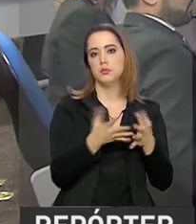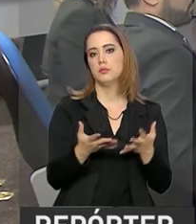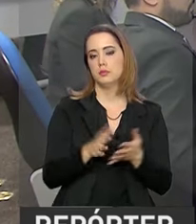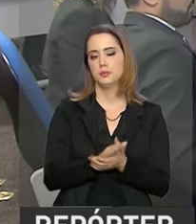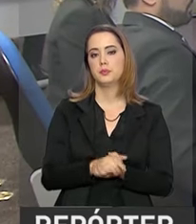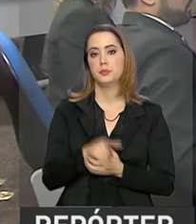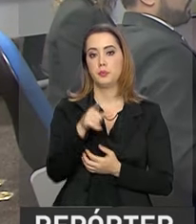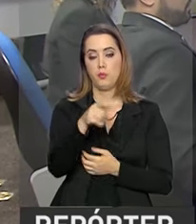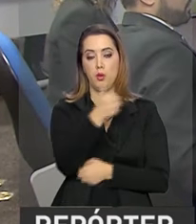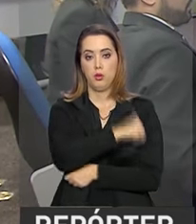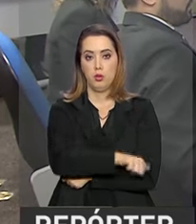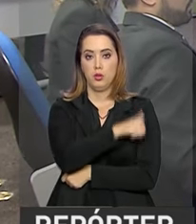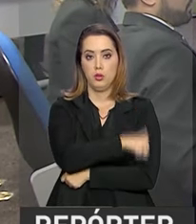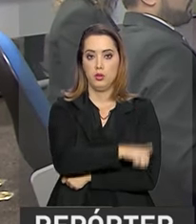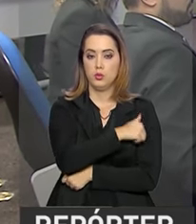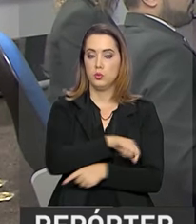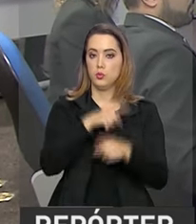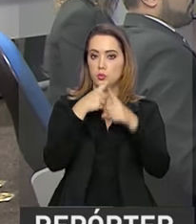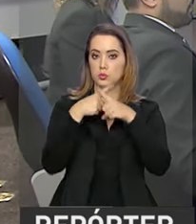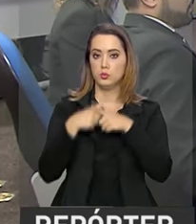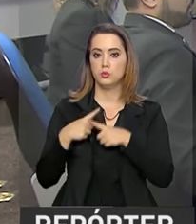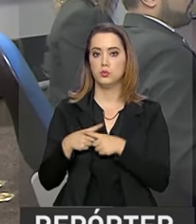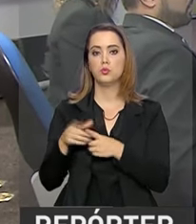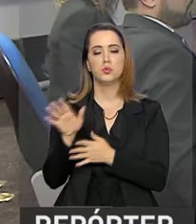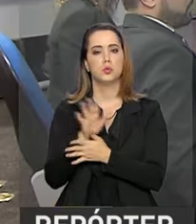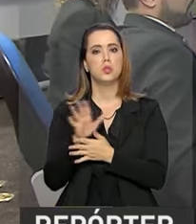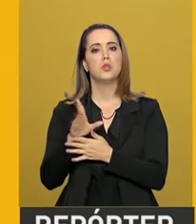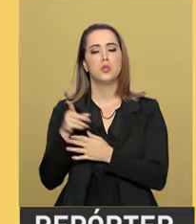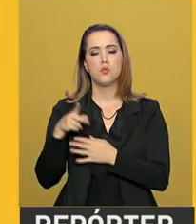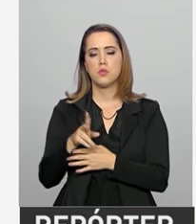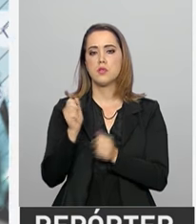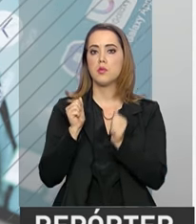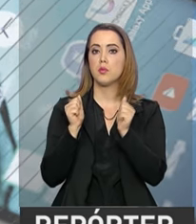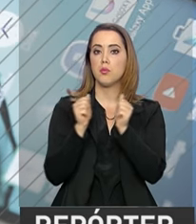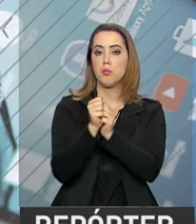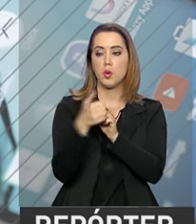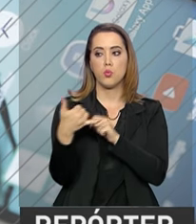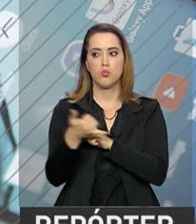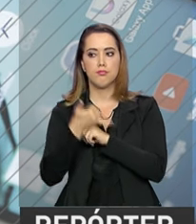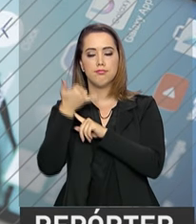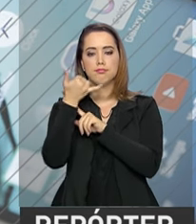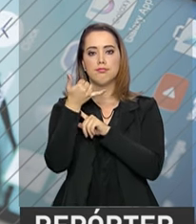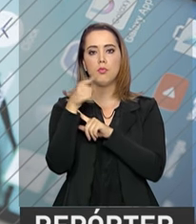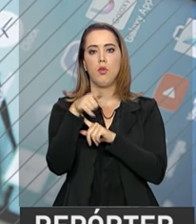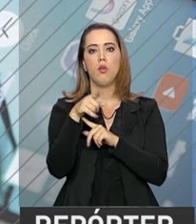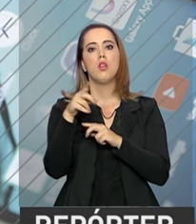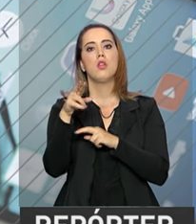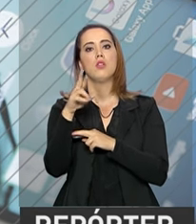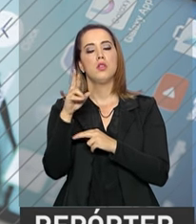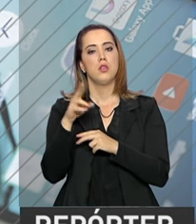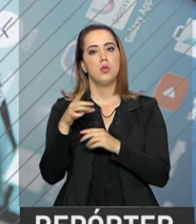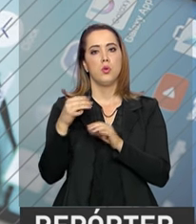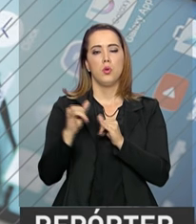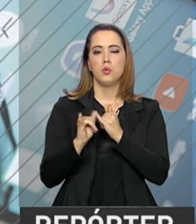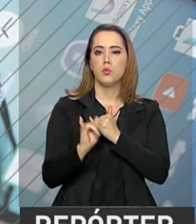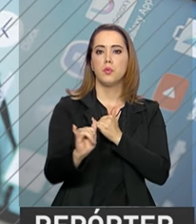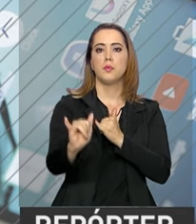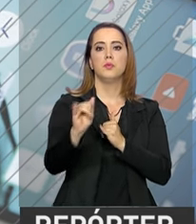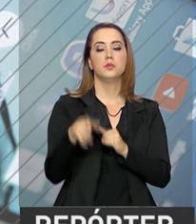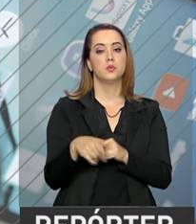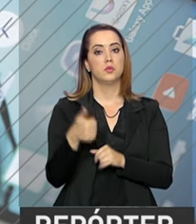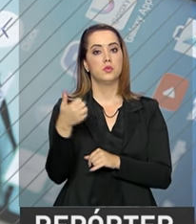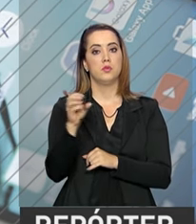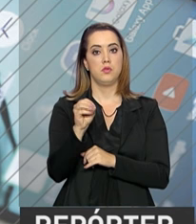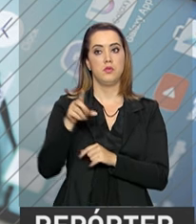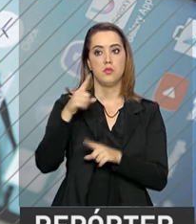foi ao rio assistir aos jogos não deixou de lado o celular nas redes de telefonia móvel o tráfego foi dez vezes maior